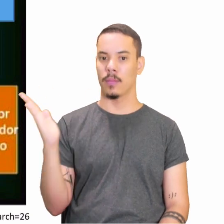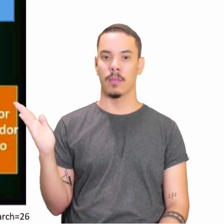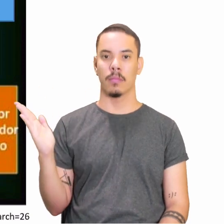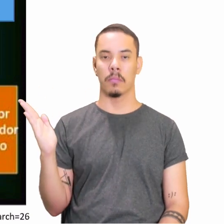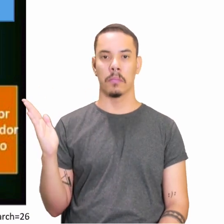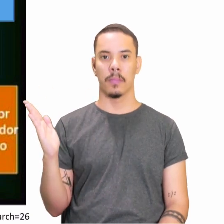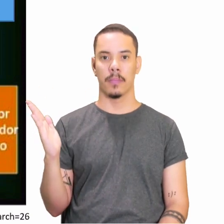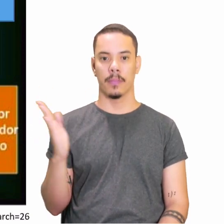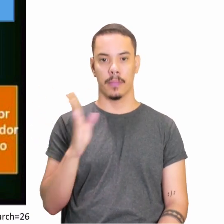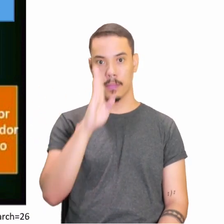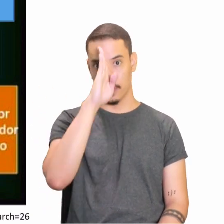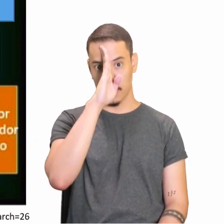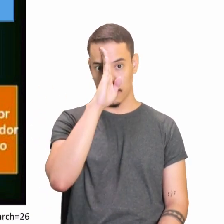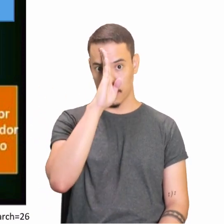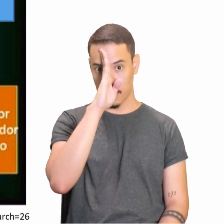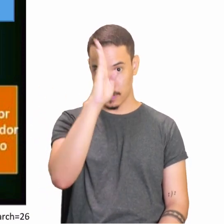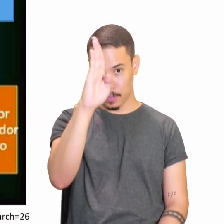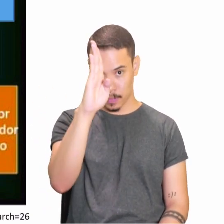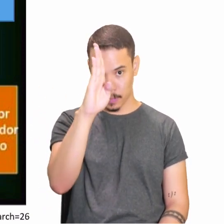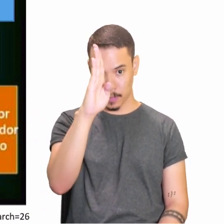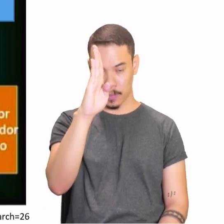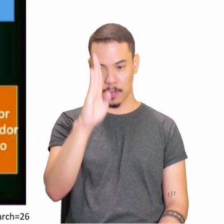Quem é o central?